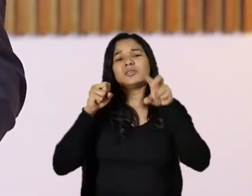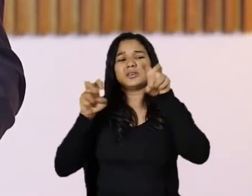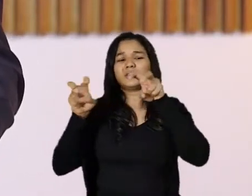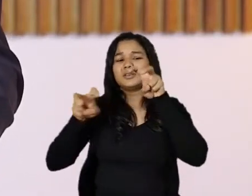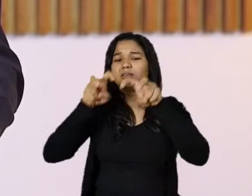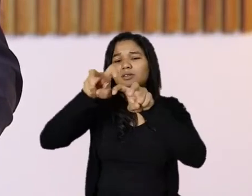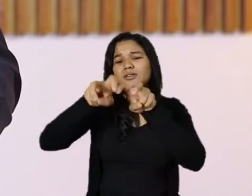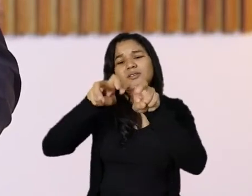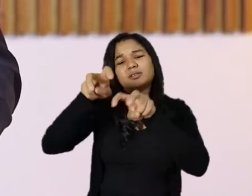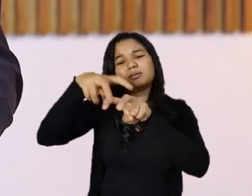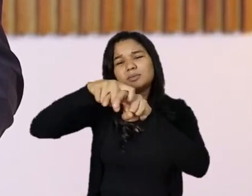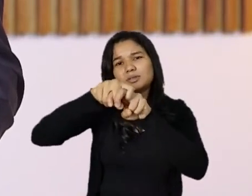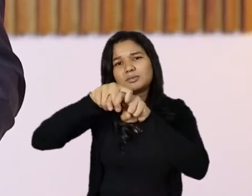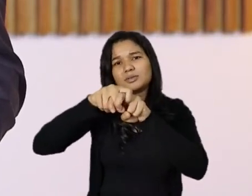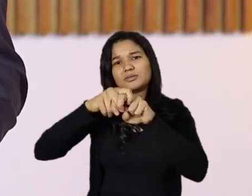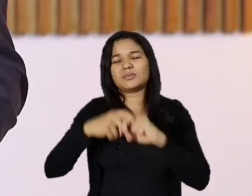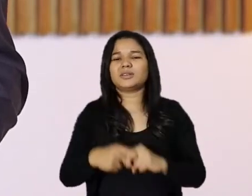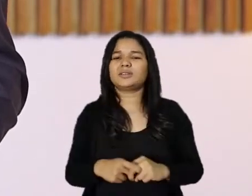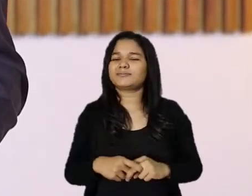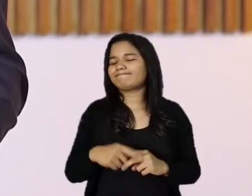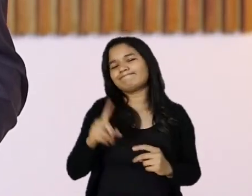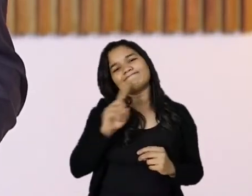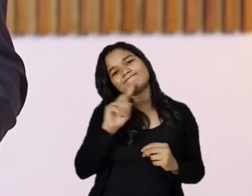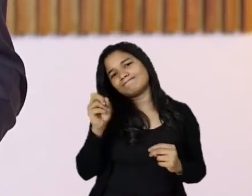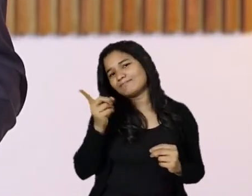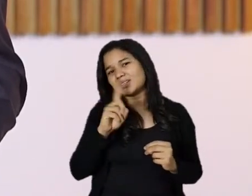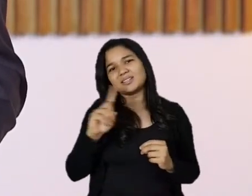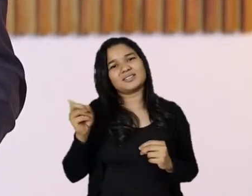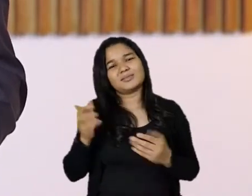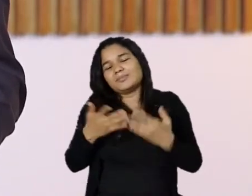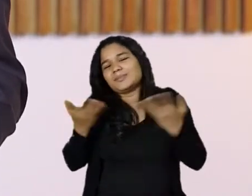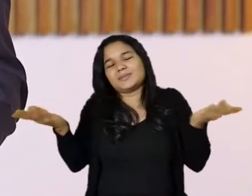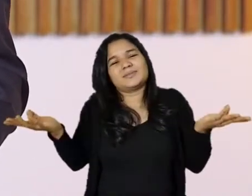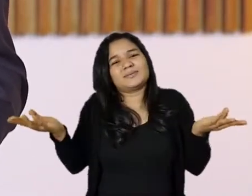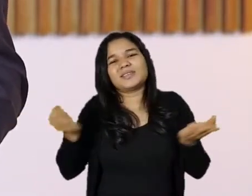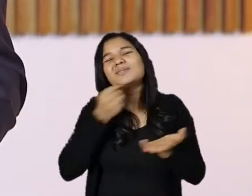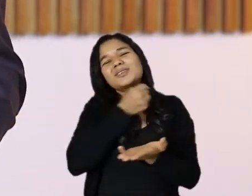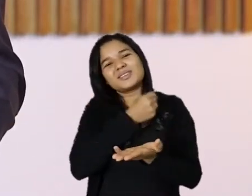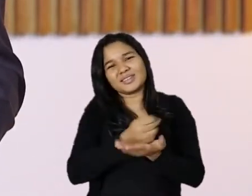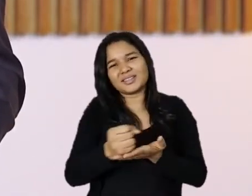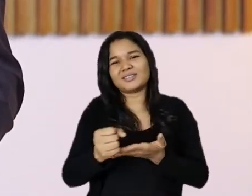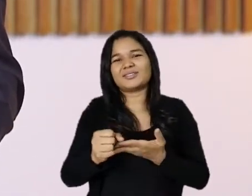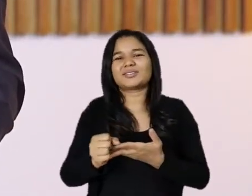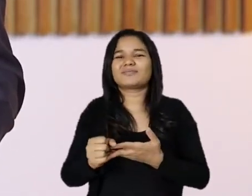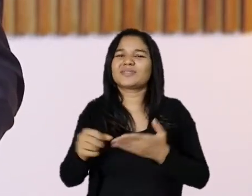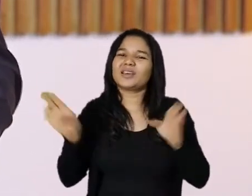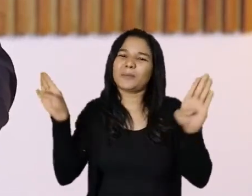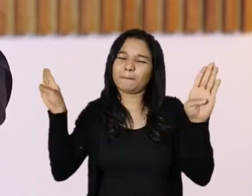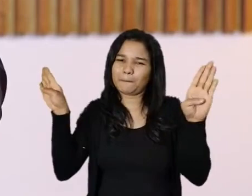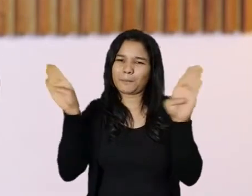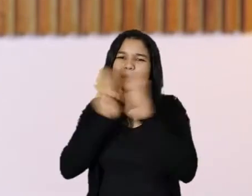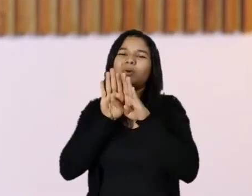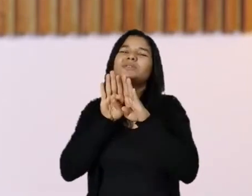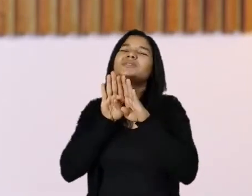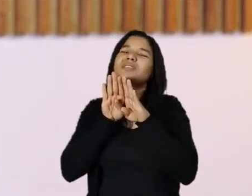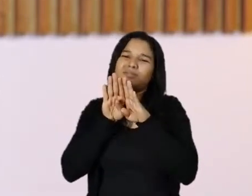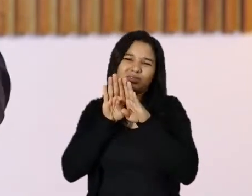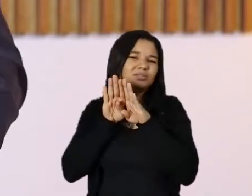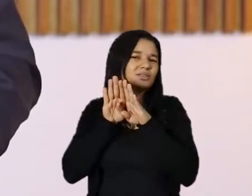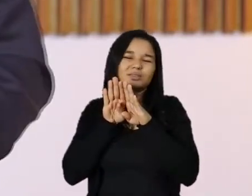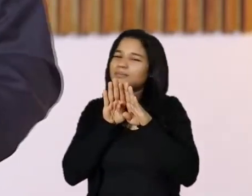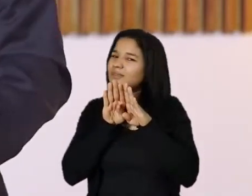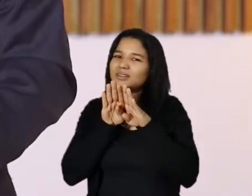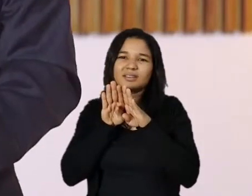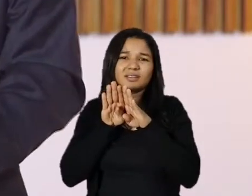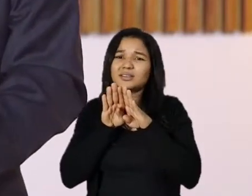buscavam a solução para salvar as suas vidas. Já era tarde, a porta estava fechada, já havia passado 120 anos de graça para